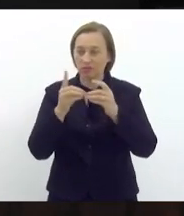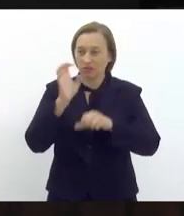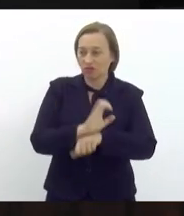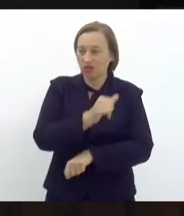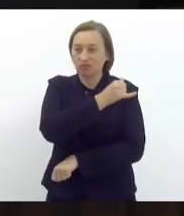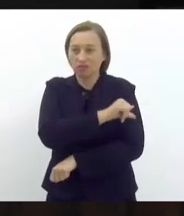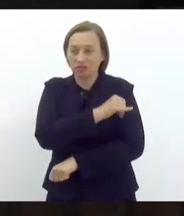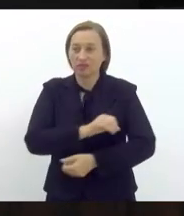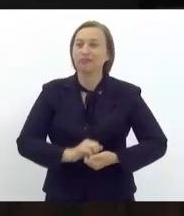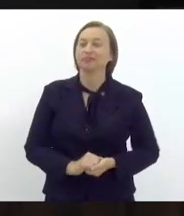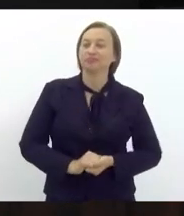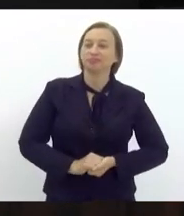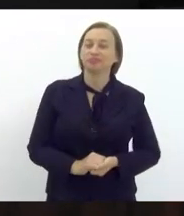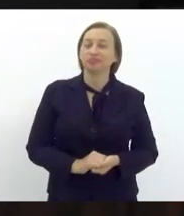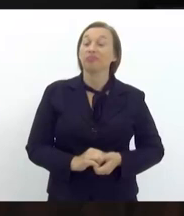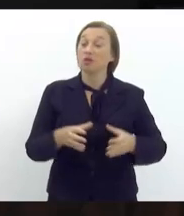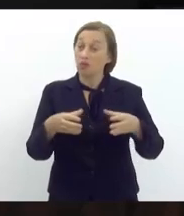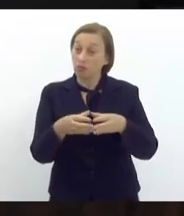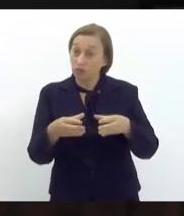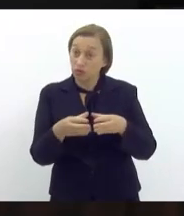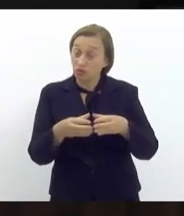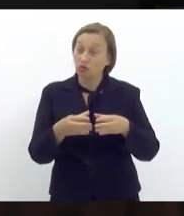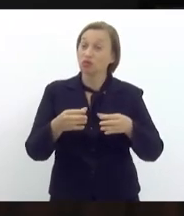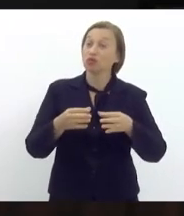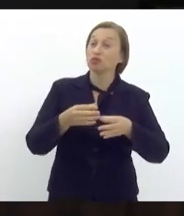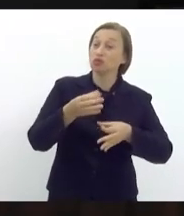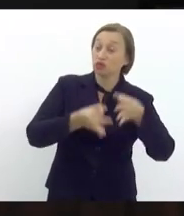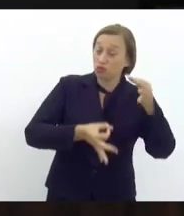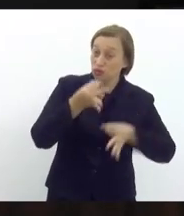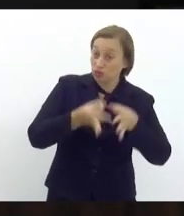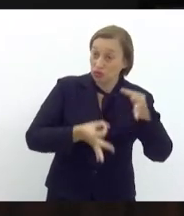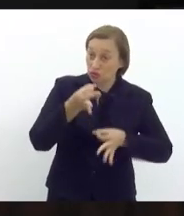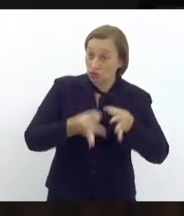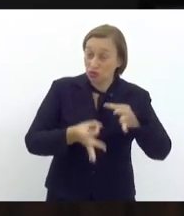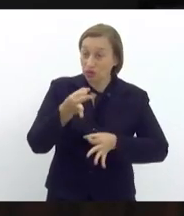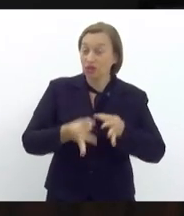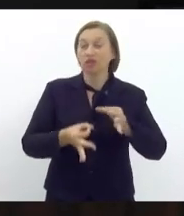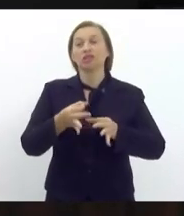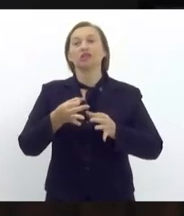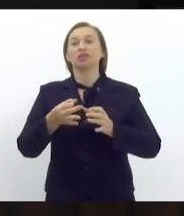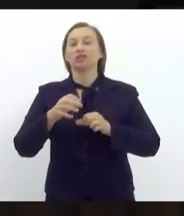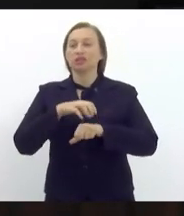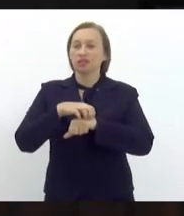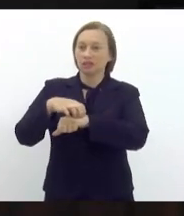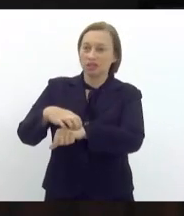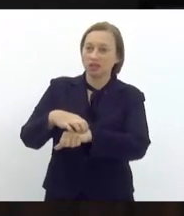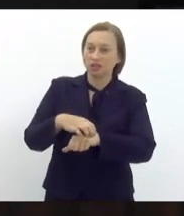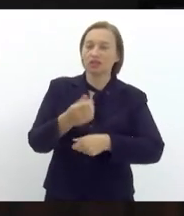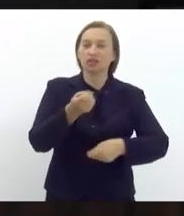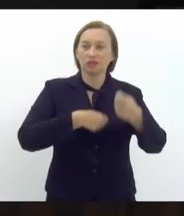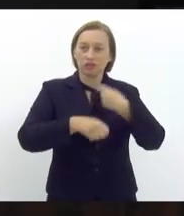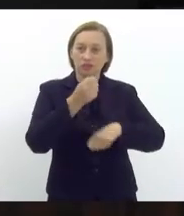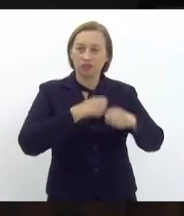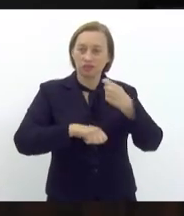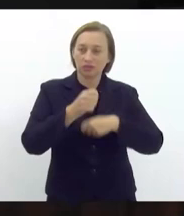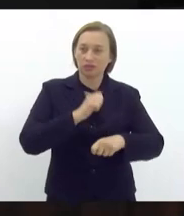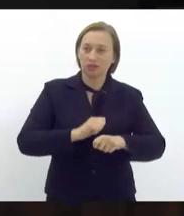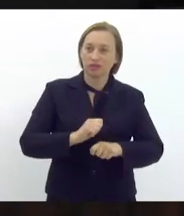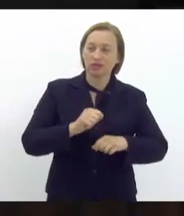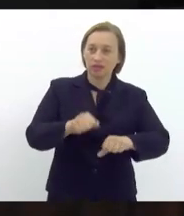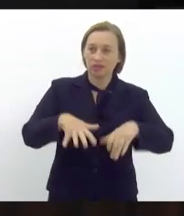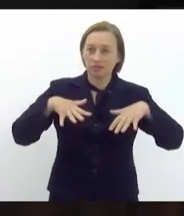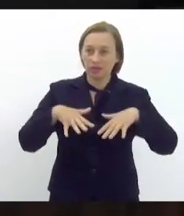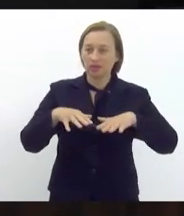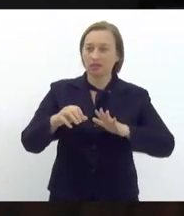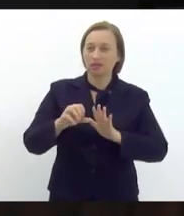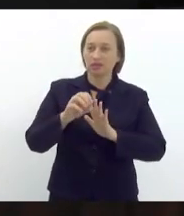pendendo de pareceres das comissões constituição e justiça de transportes de economia indústria e comércio as emendas de plenário